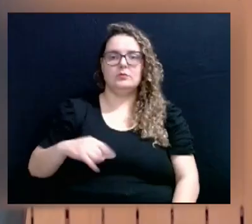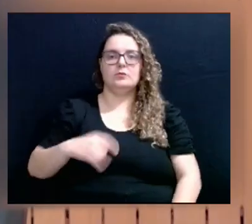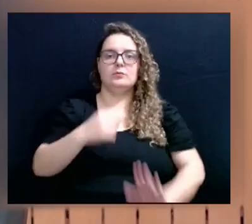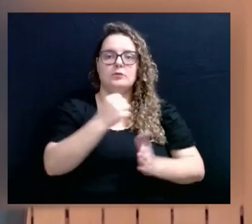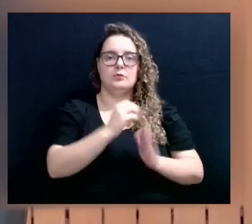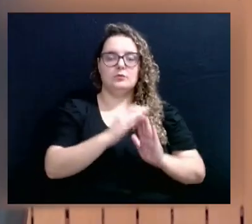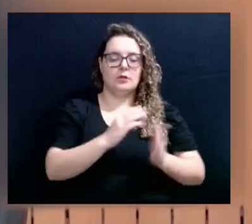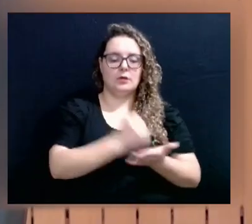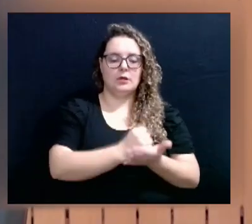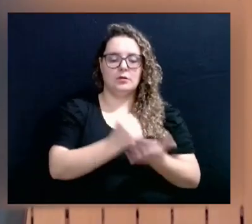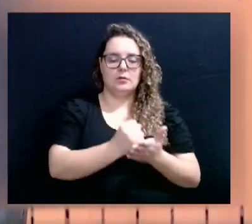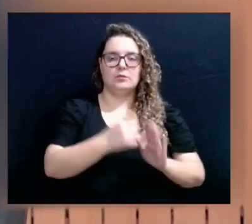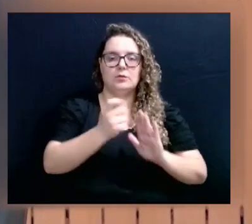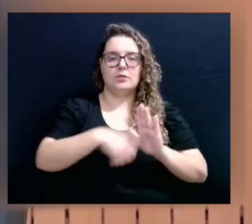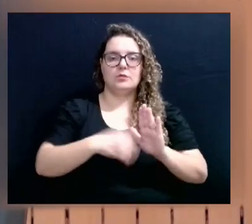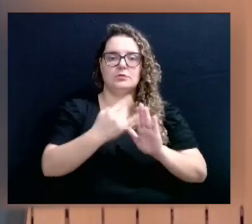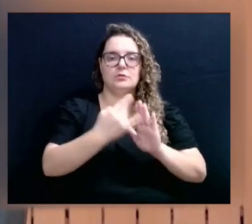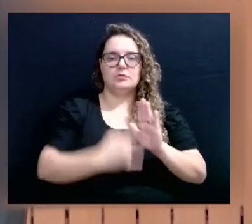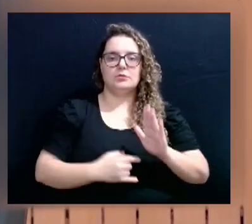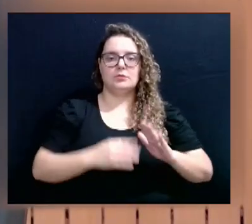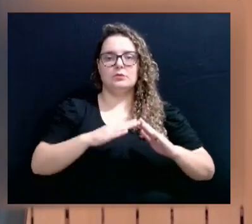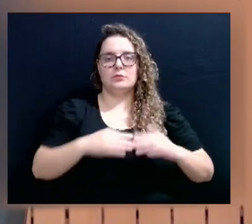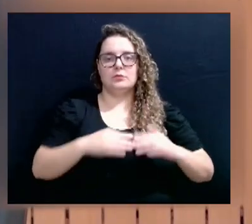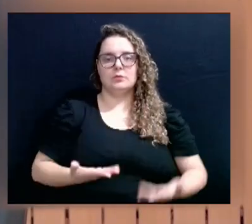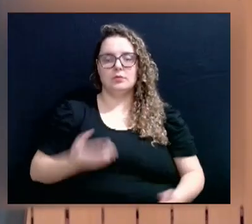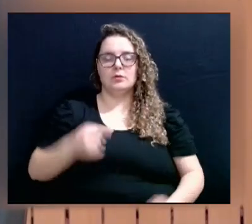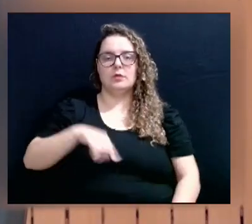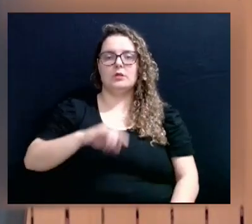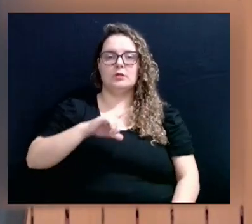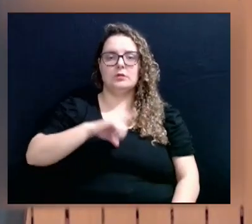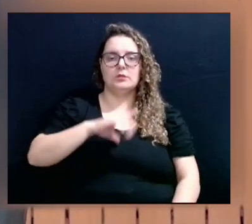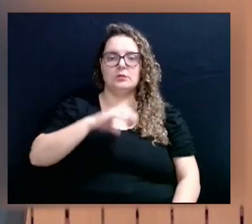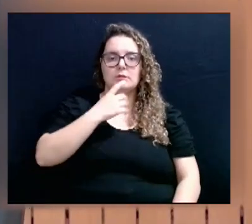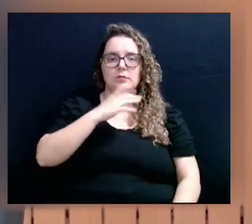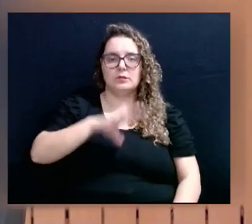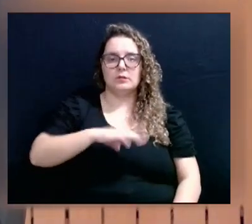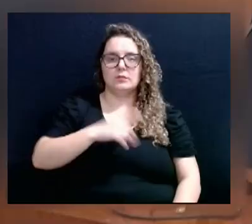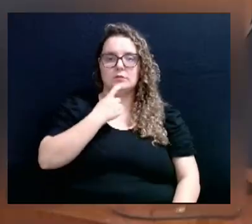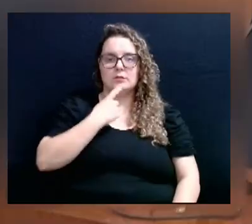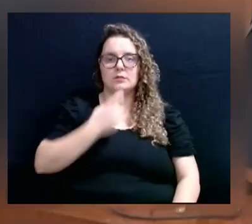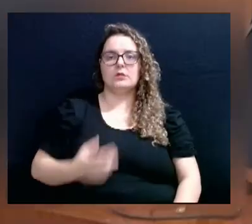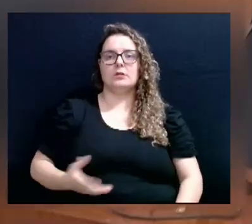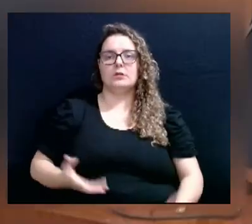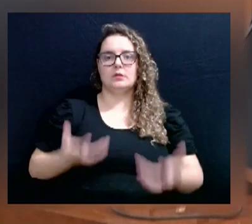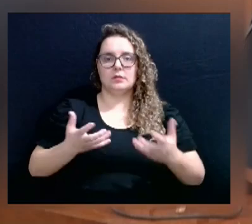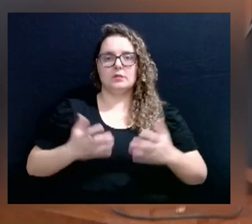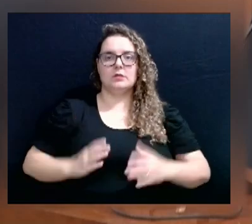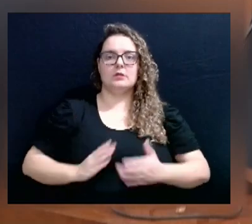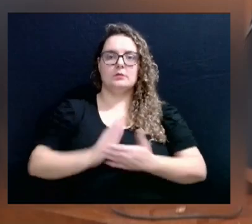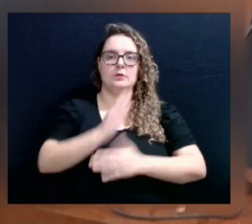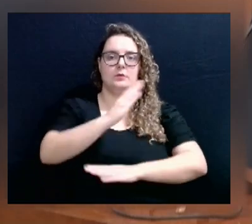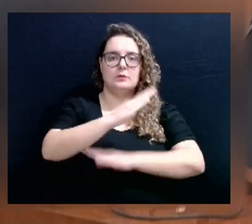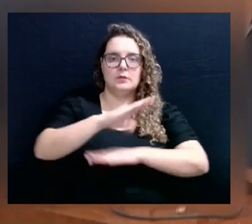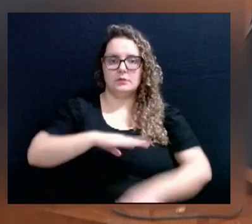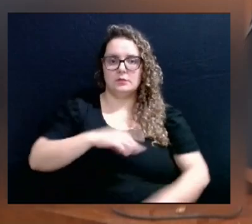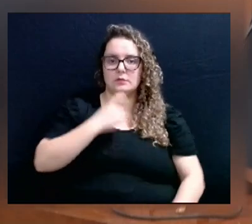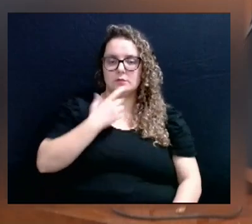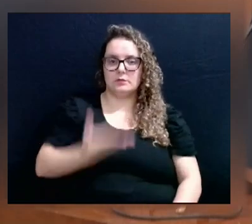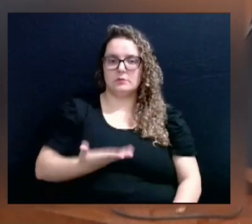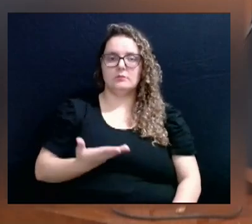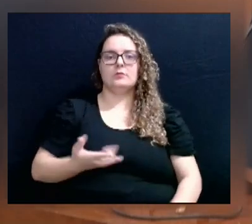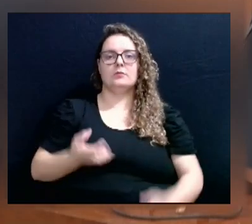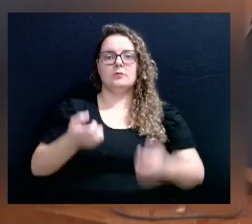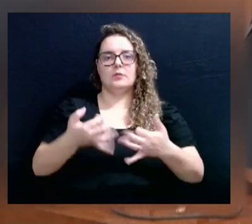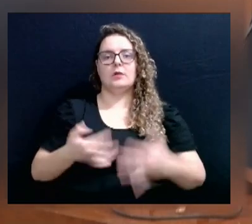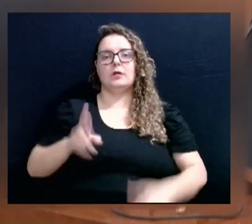enseja o encaminhamento do presente projeto de lei complementar, o qual contamos com a aprovação dessa egrégia Câmara Municipal. Com a realização da audiência,